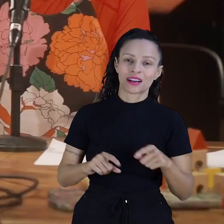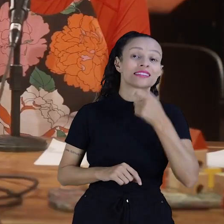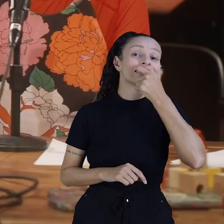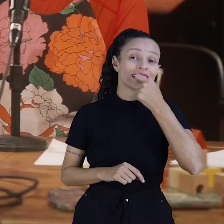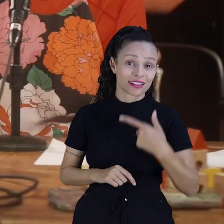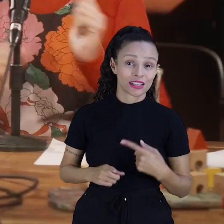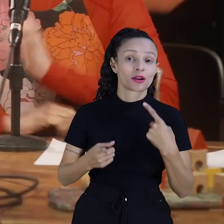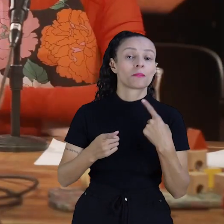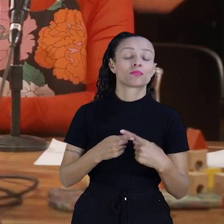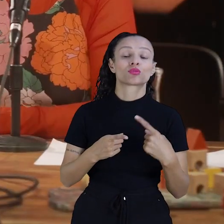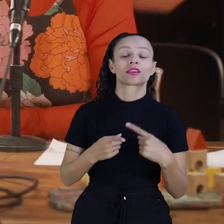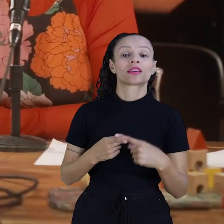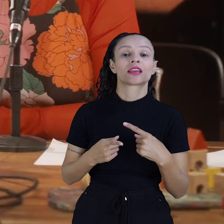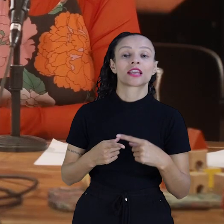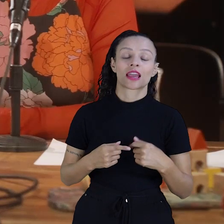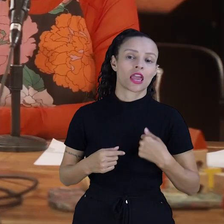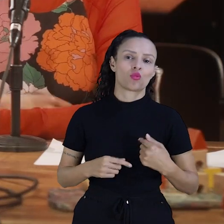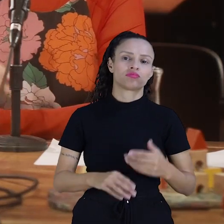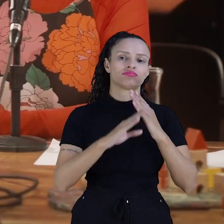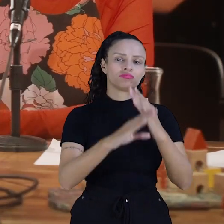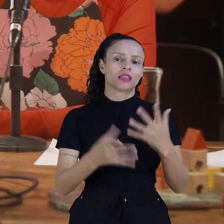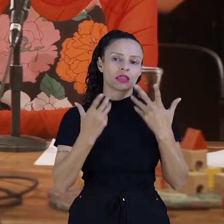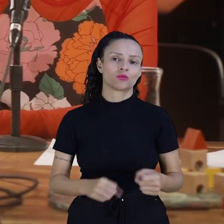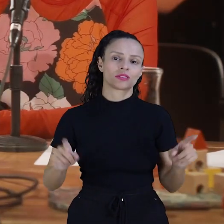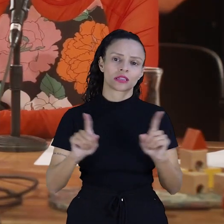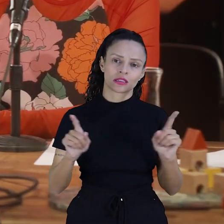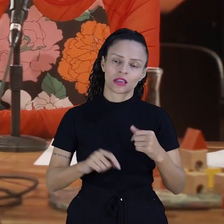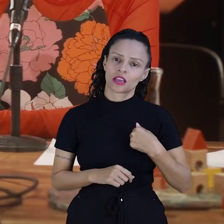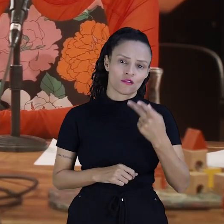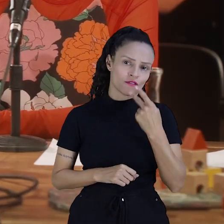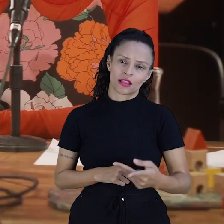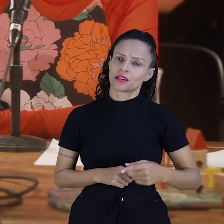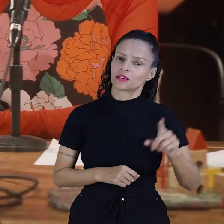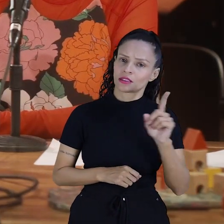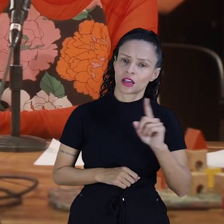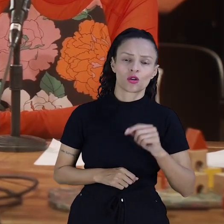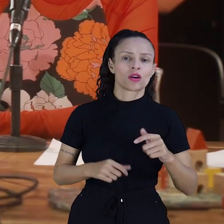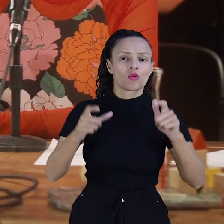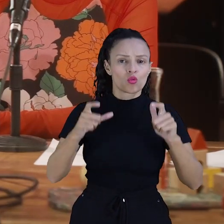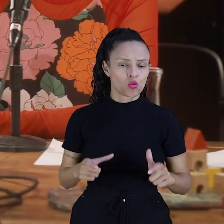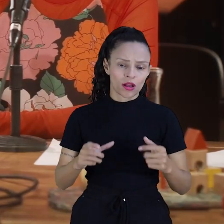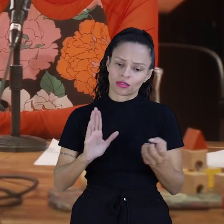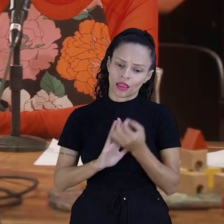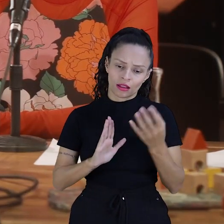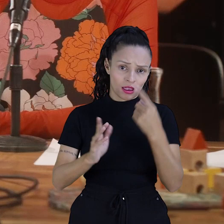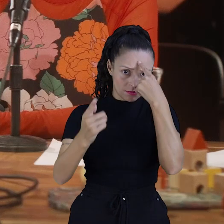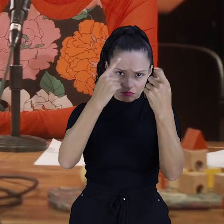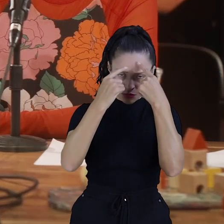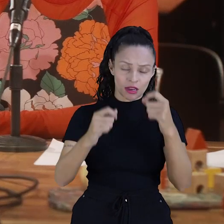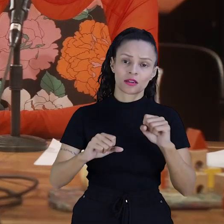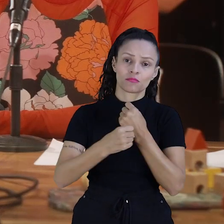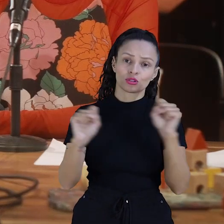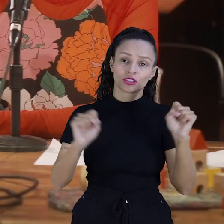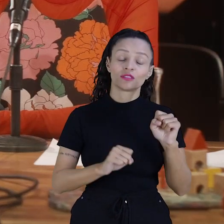tão engraçada, porque eu não... Primeiro eu recusei, né? Eu disse que era um ateliê humanamente impossível.